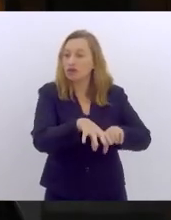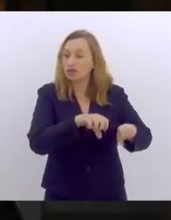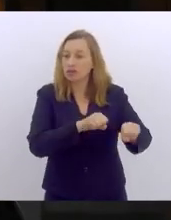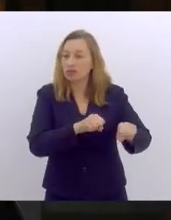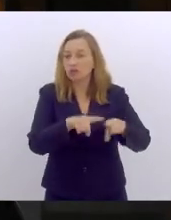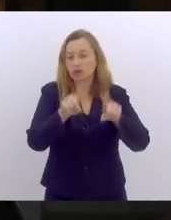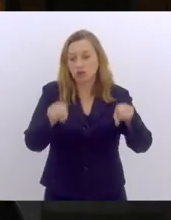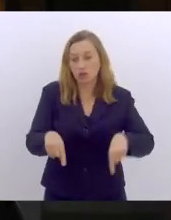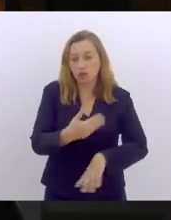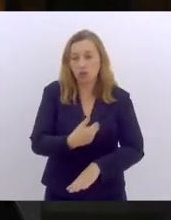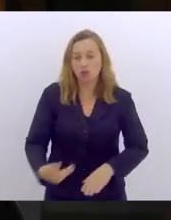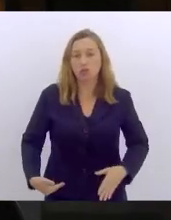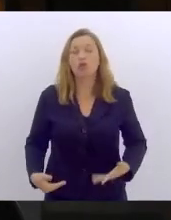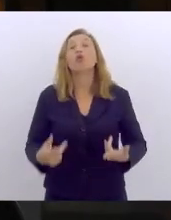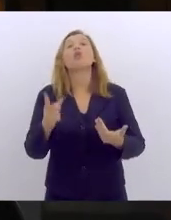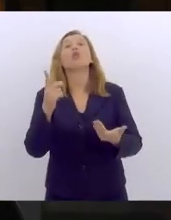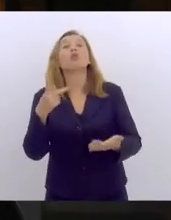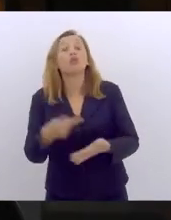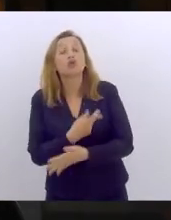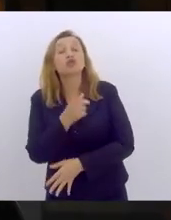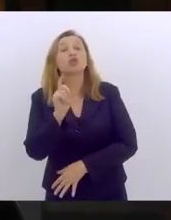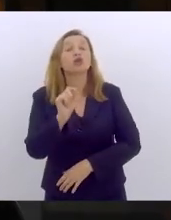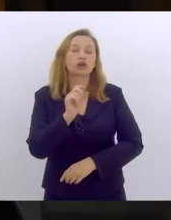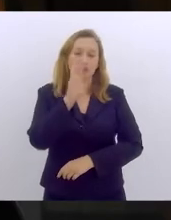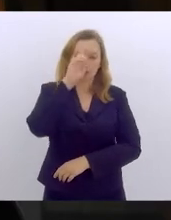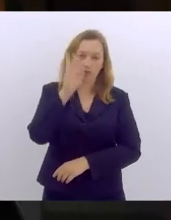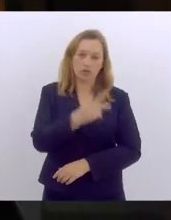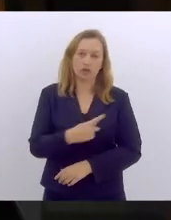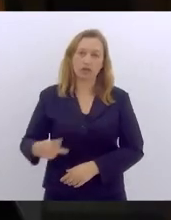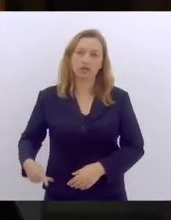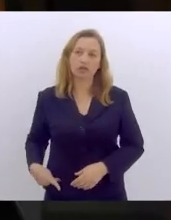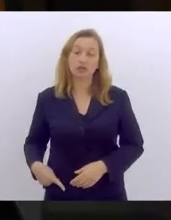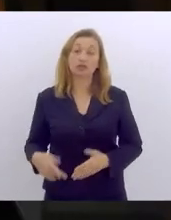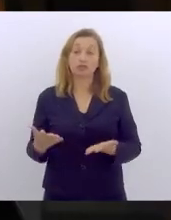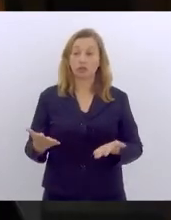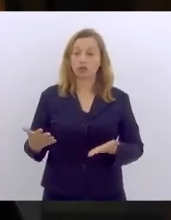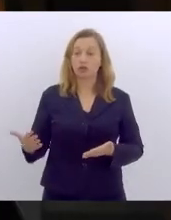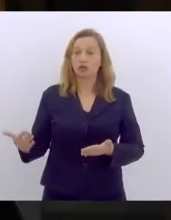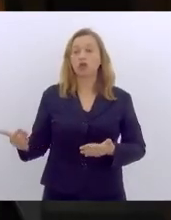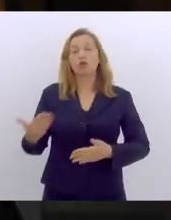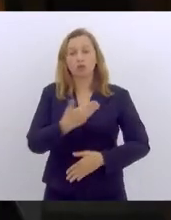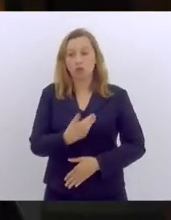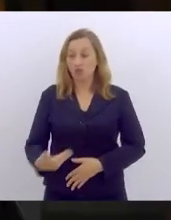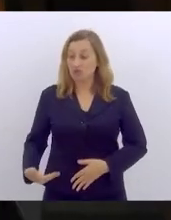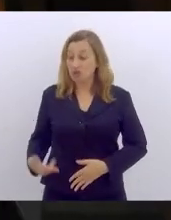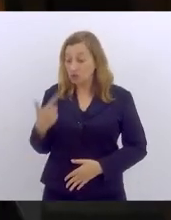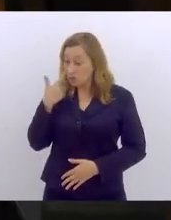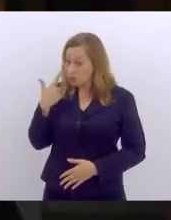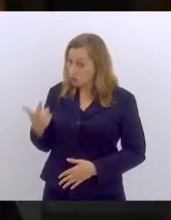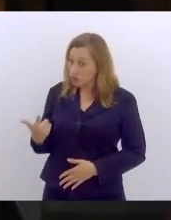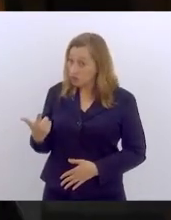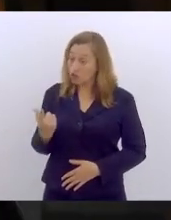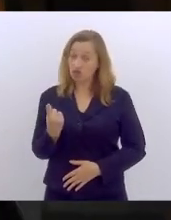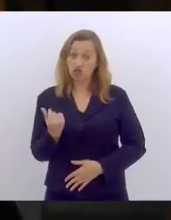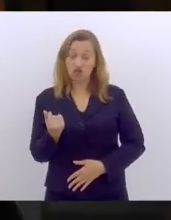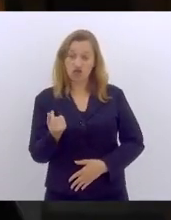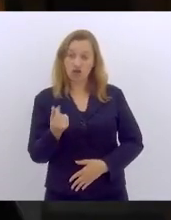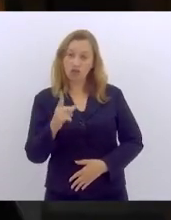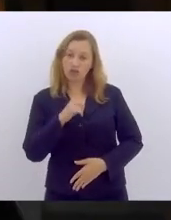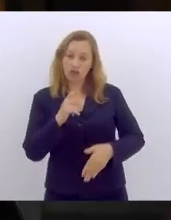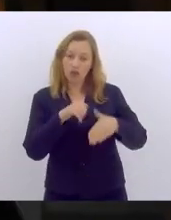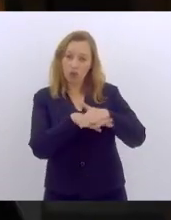servidor. E o que ocorreu, senhora presidente? Bastou este governo que aí está ter dinheiro em